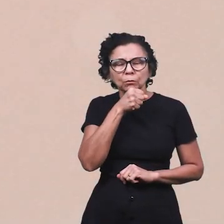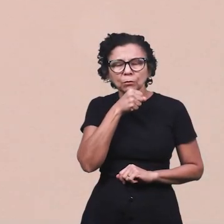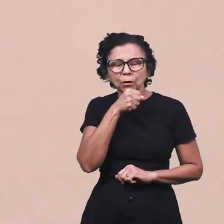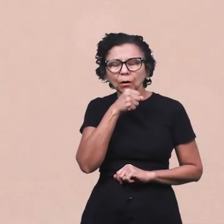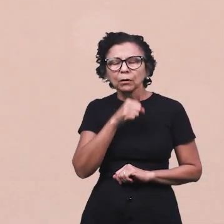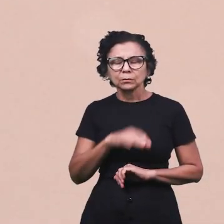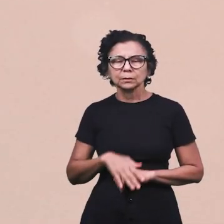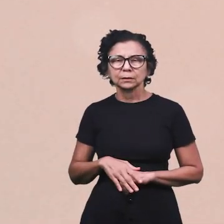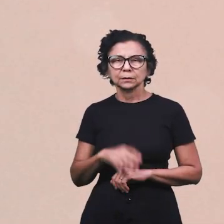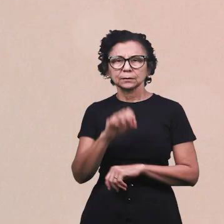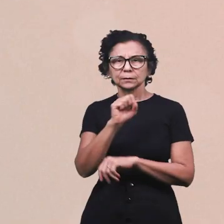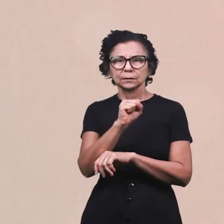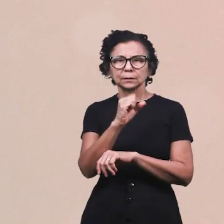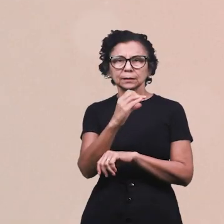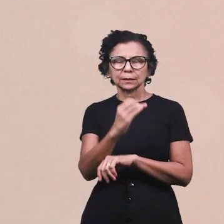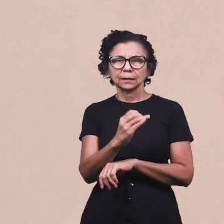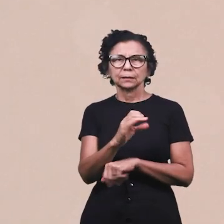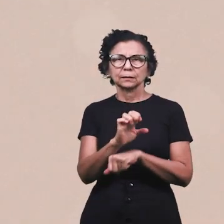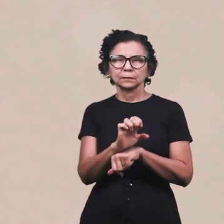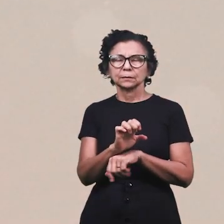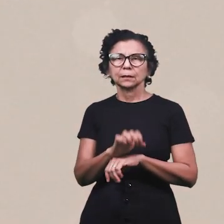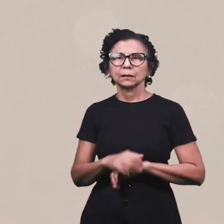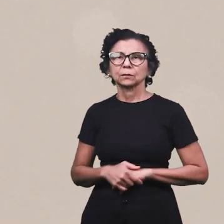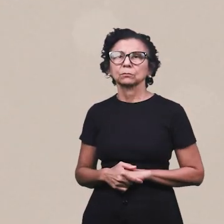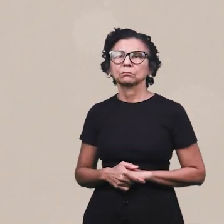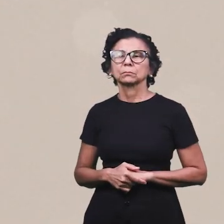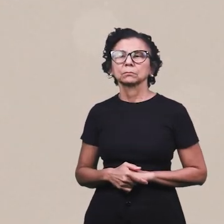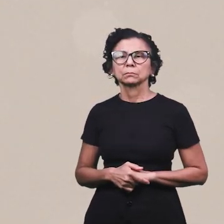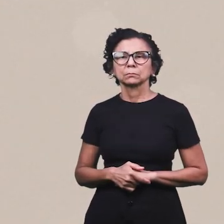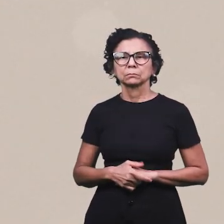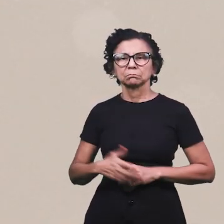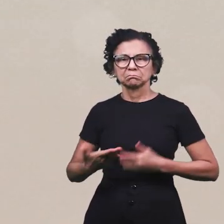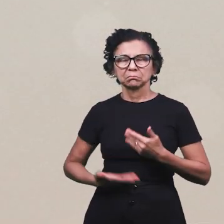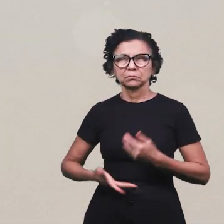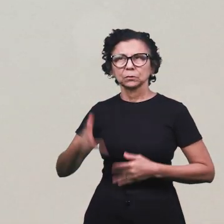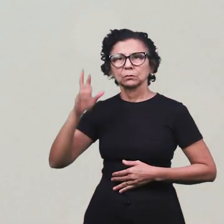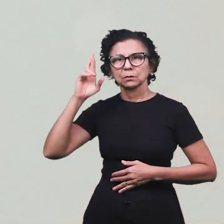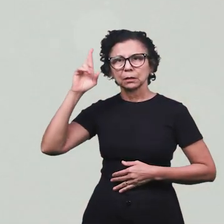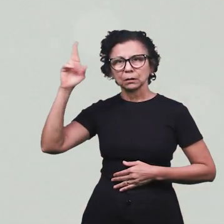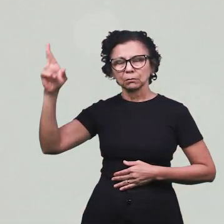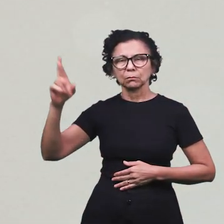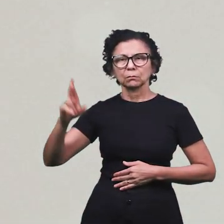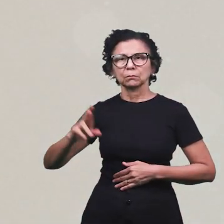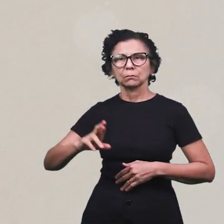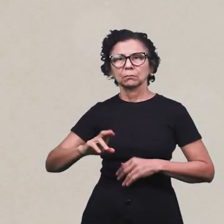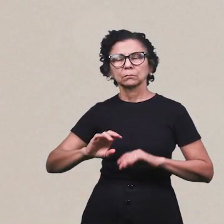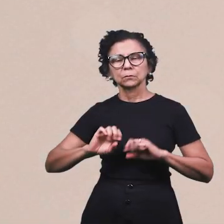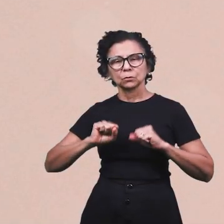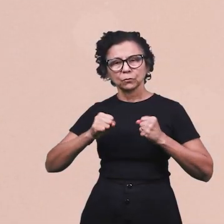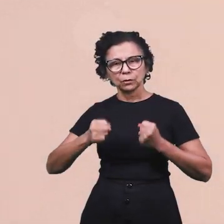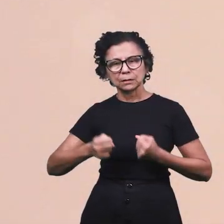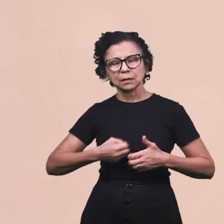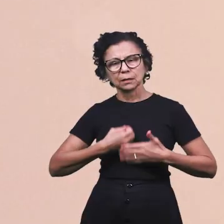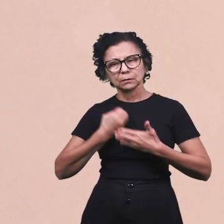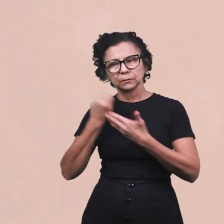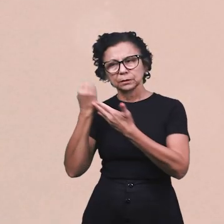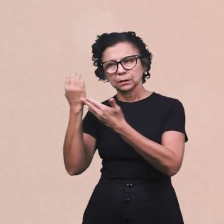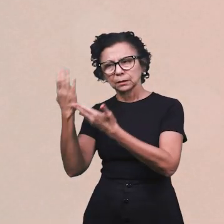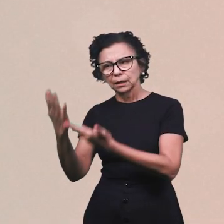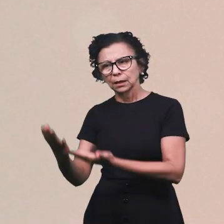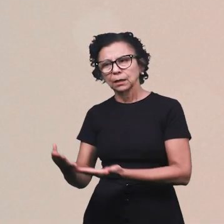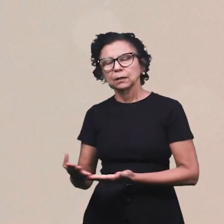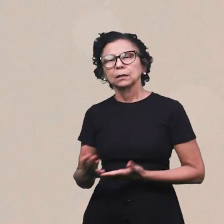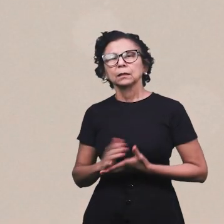Santa Catarina, que têm aqui servido ao Senhor, têm entregado as suas vidas, têm vivido